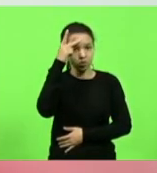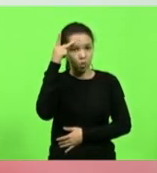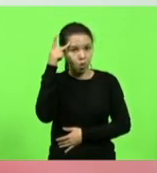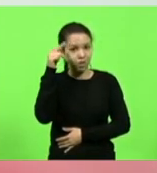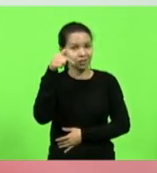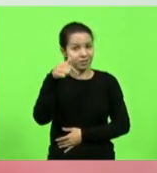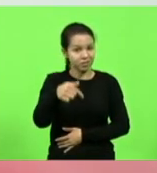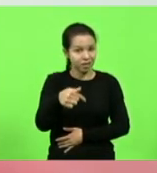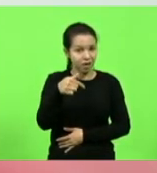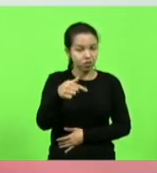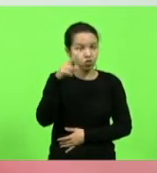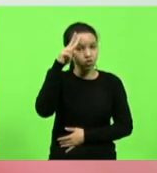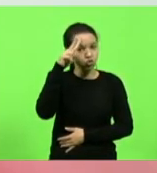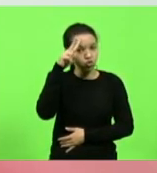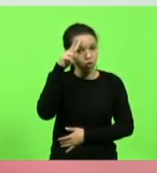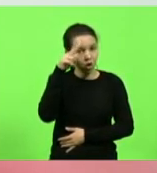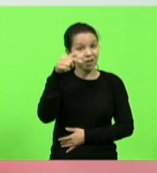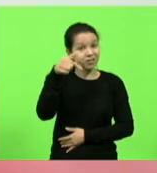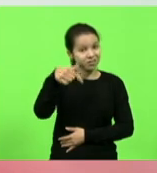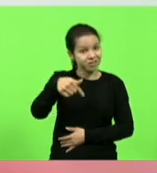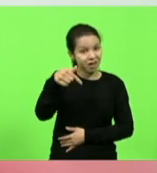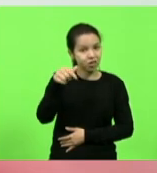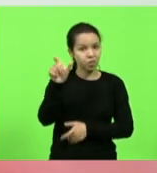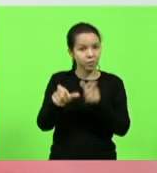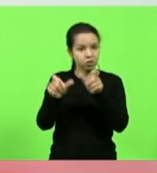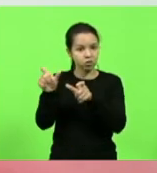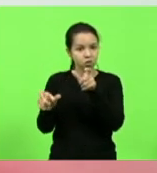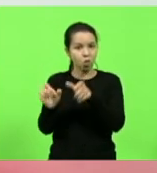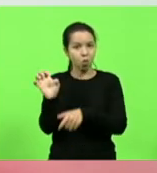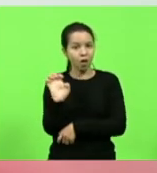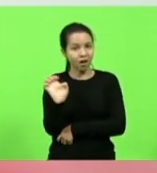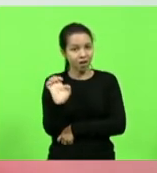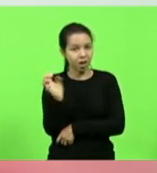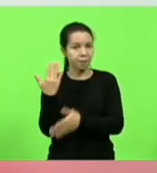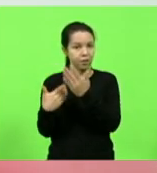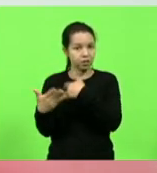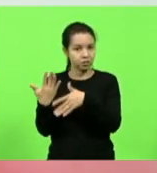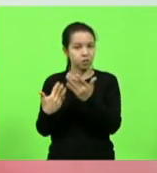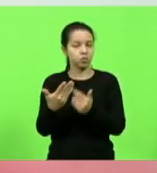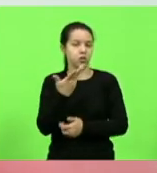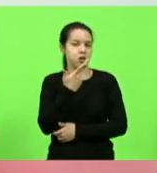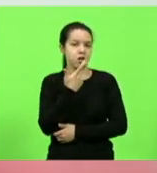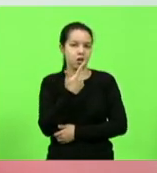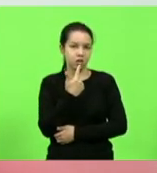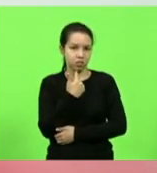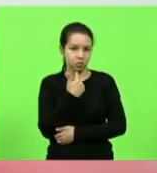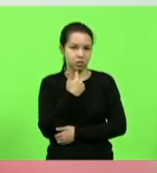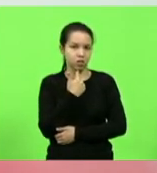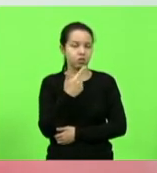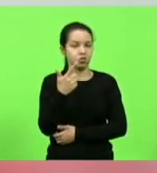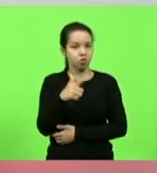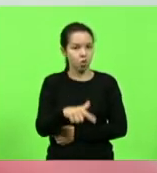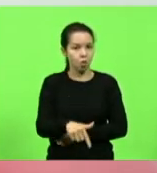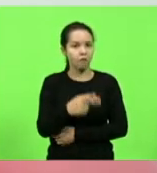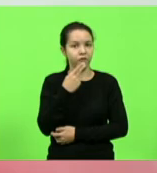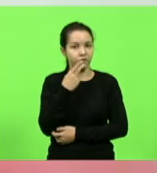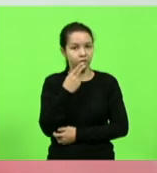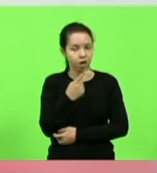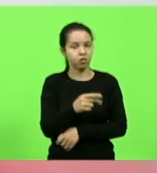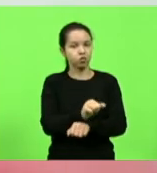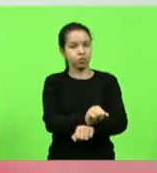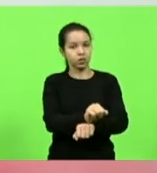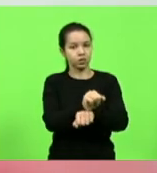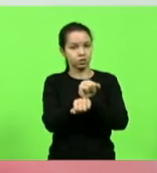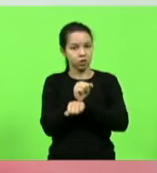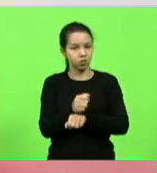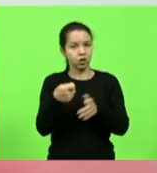foram crianças. Falamos aqui de mais um caso de suspensão da luta, do direito de dizer,